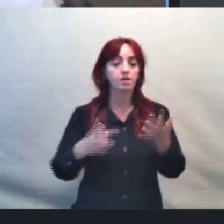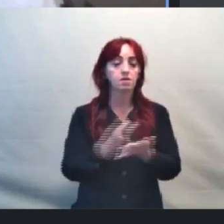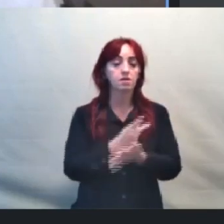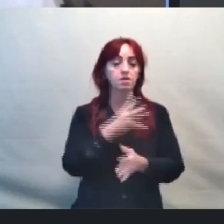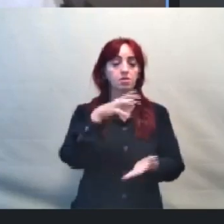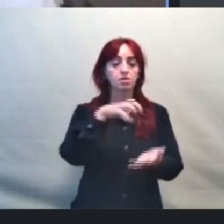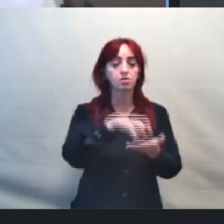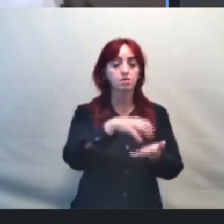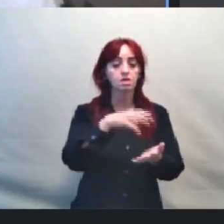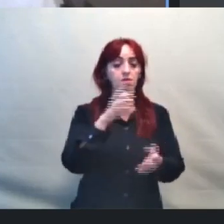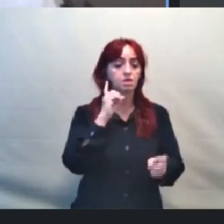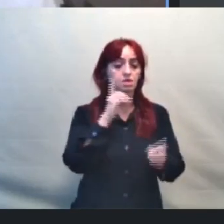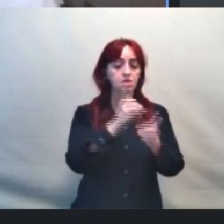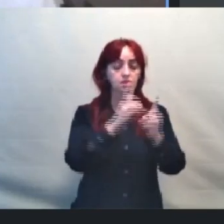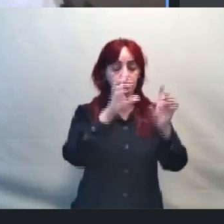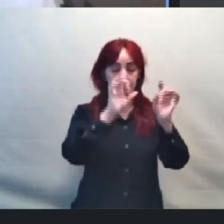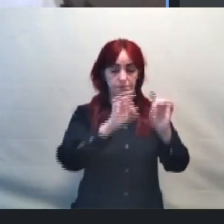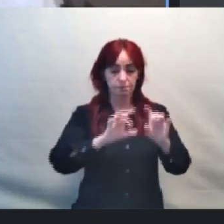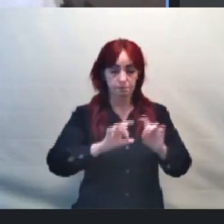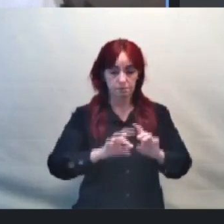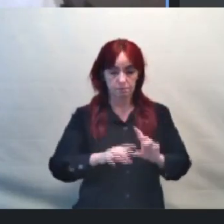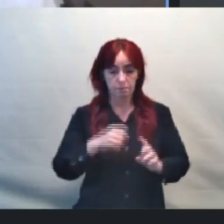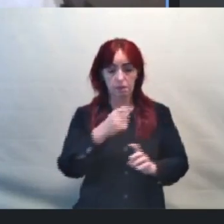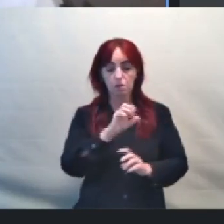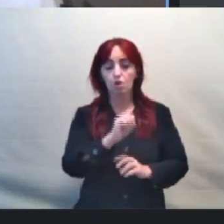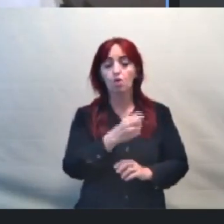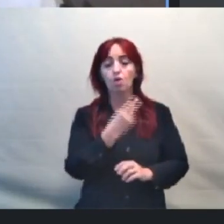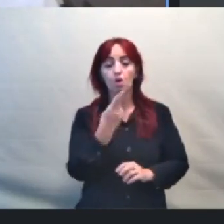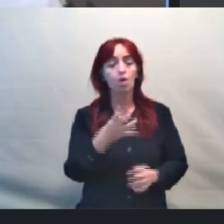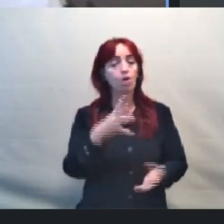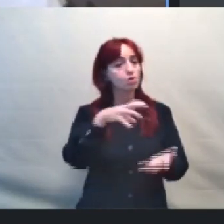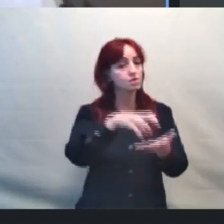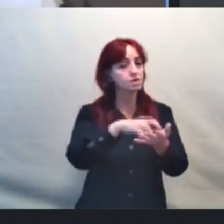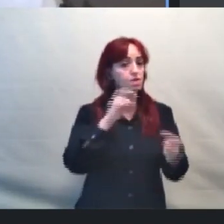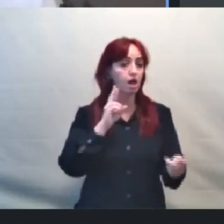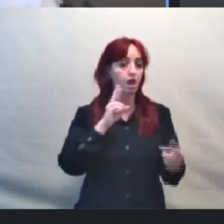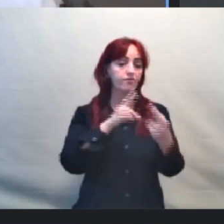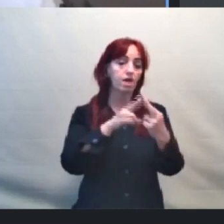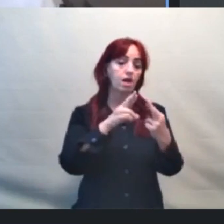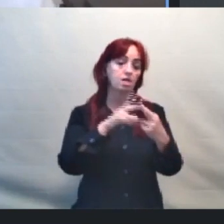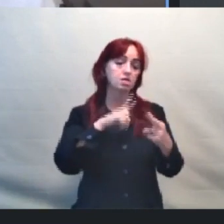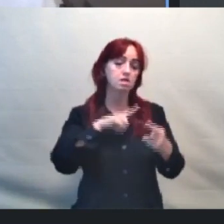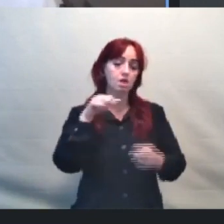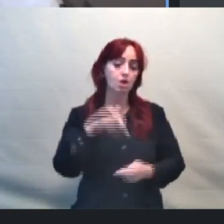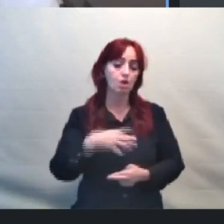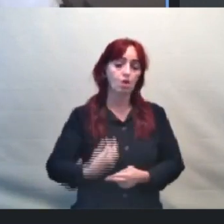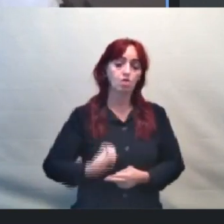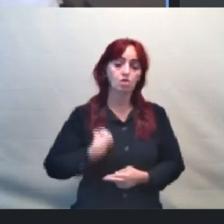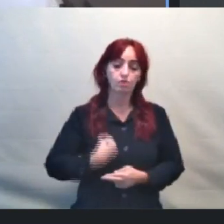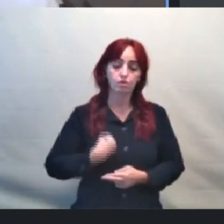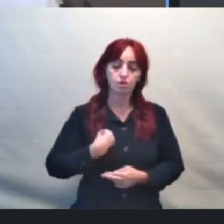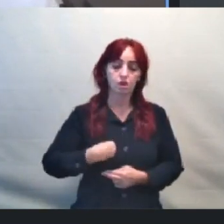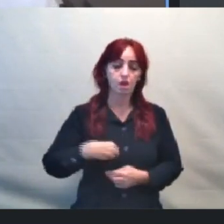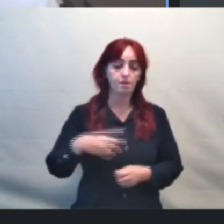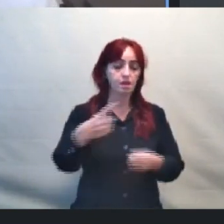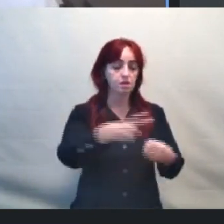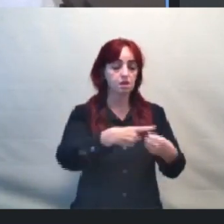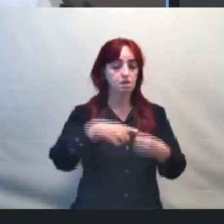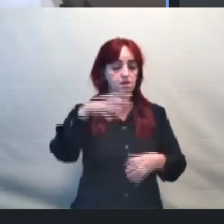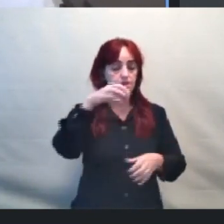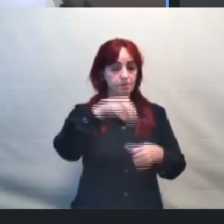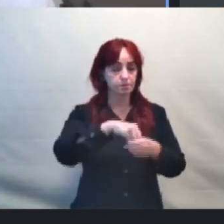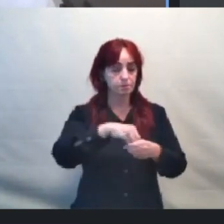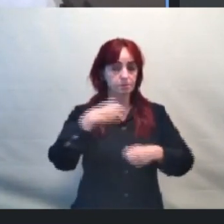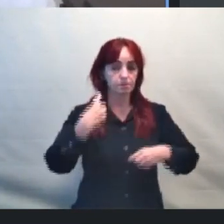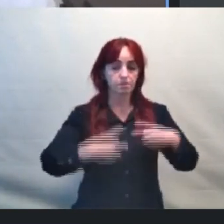de atendimento especializado ou nos centros de referência que temos hoje em funcionamento na cidade dentro da política de direitos